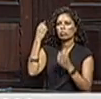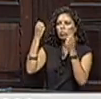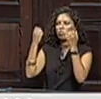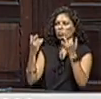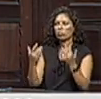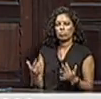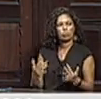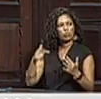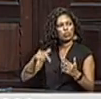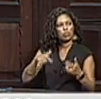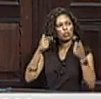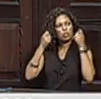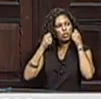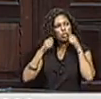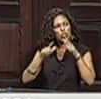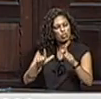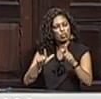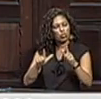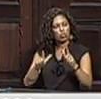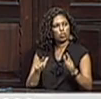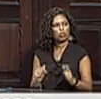a Comissão de Trabalho.